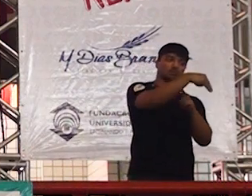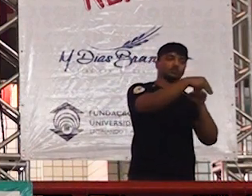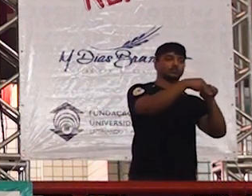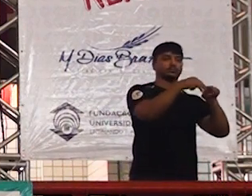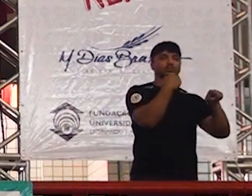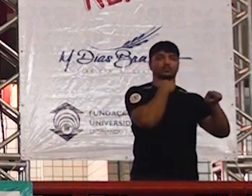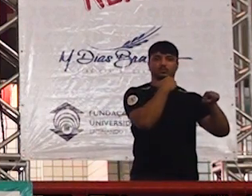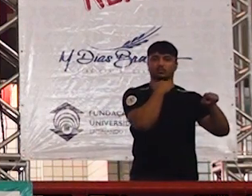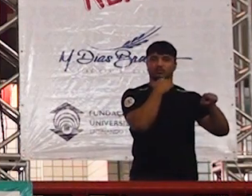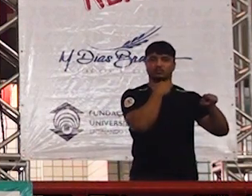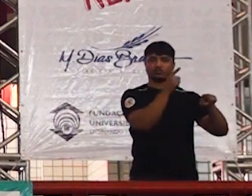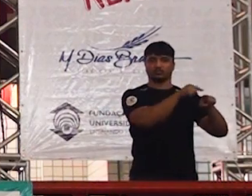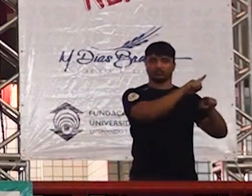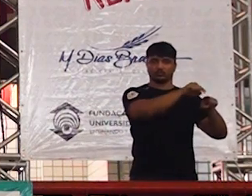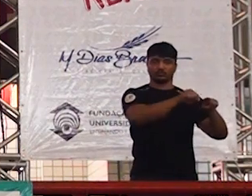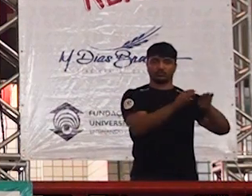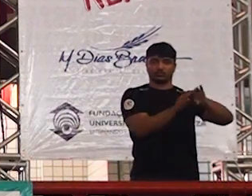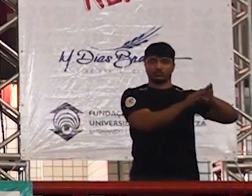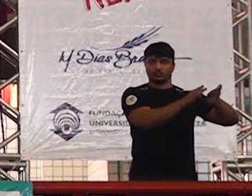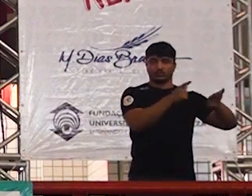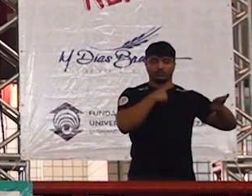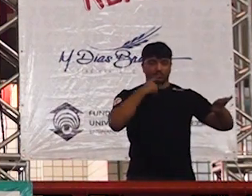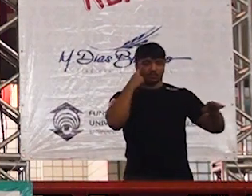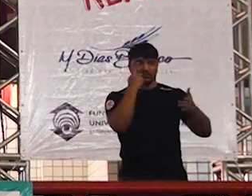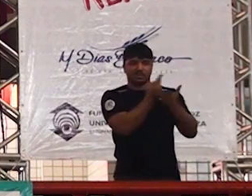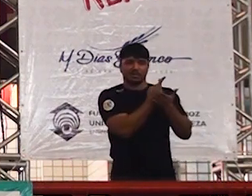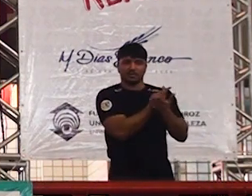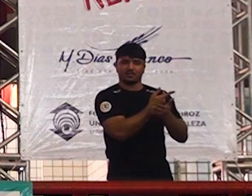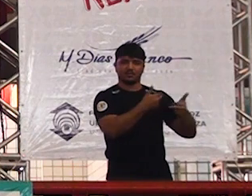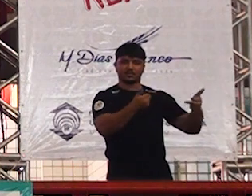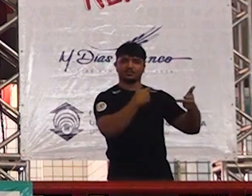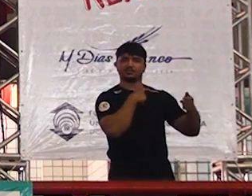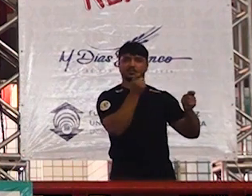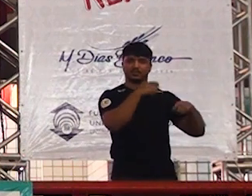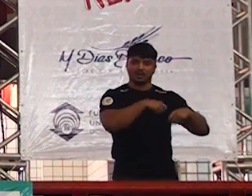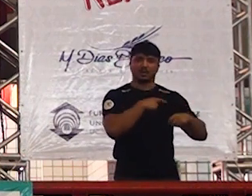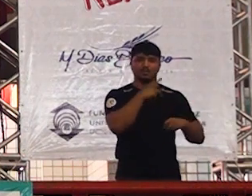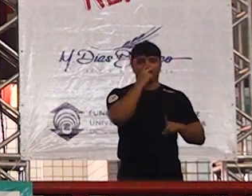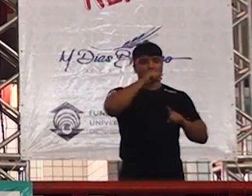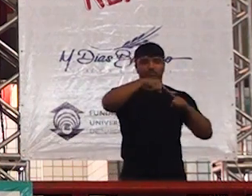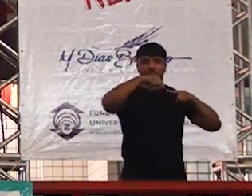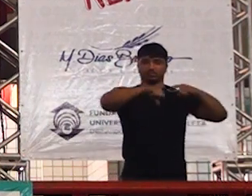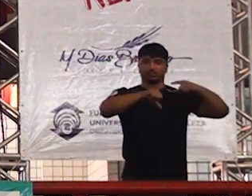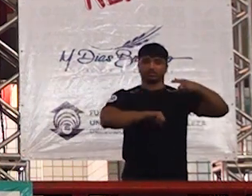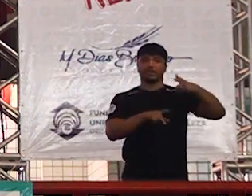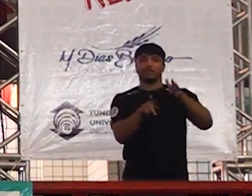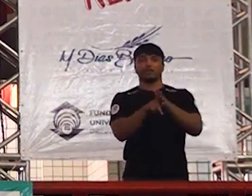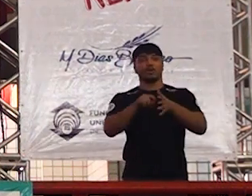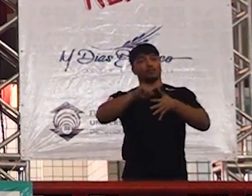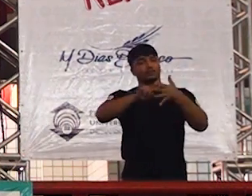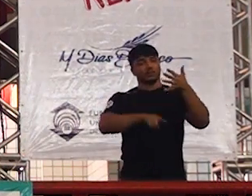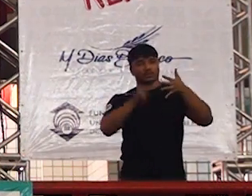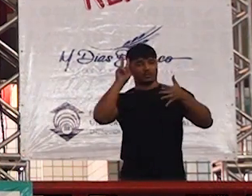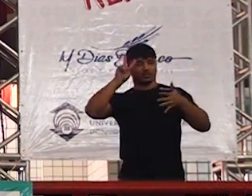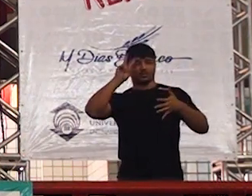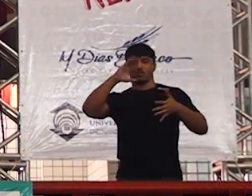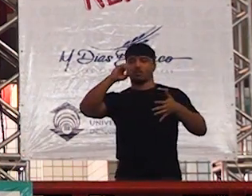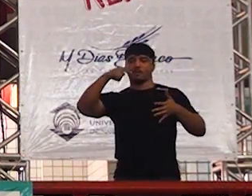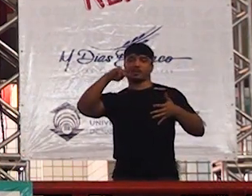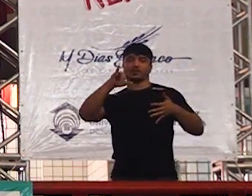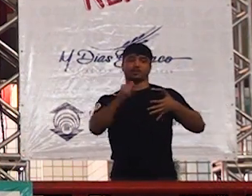o erro. Então, esses errinhos vão afetar a competência 1, que a competência